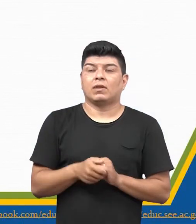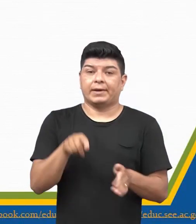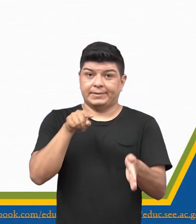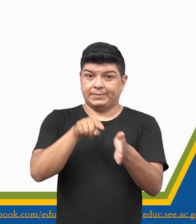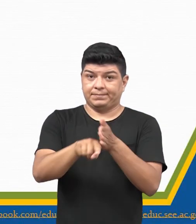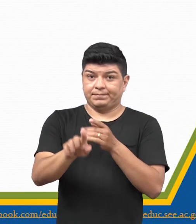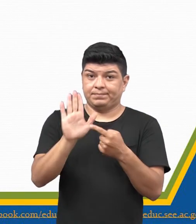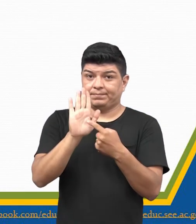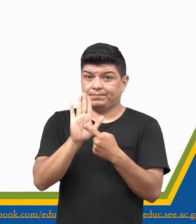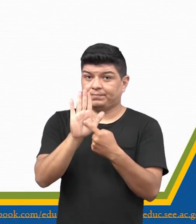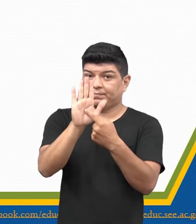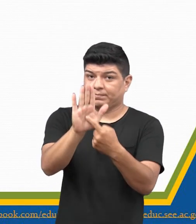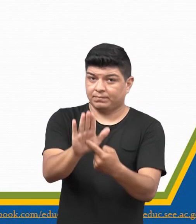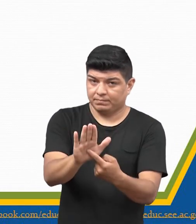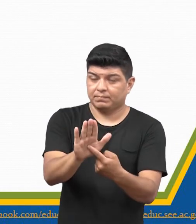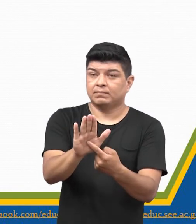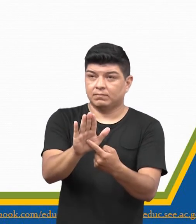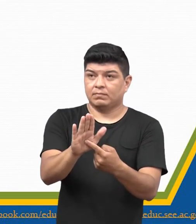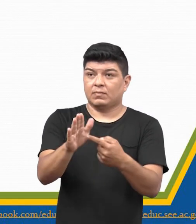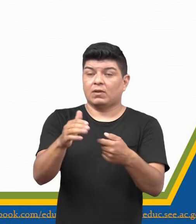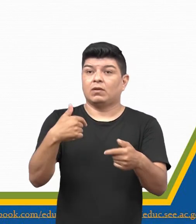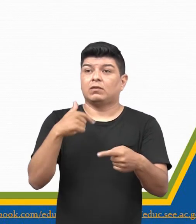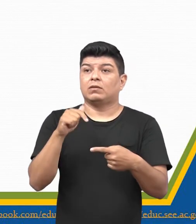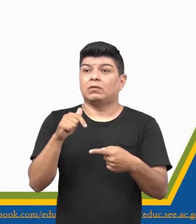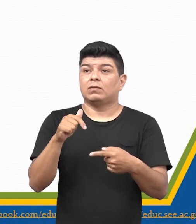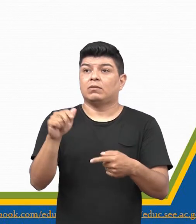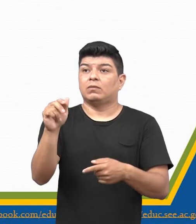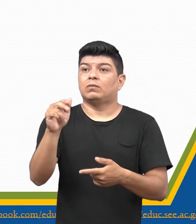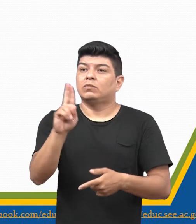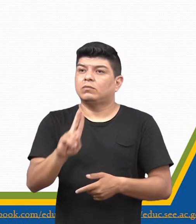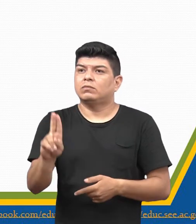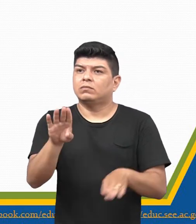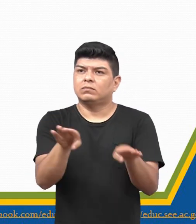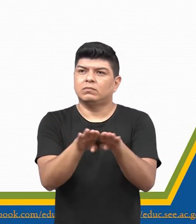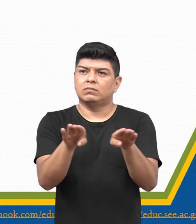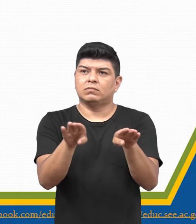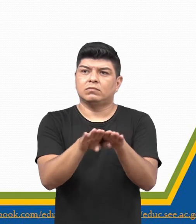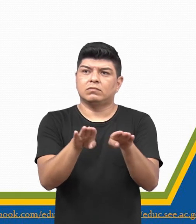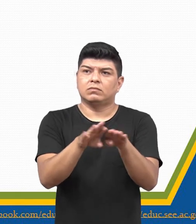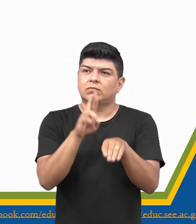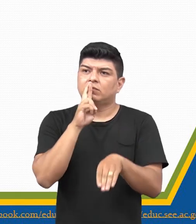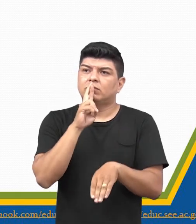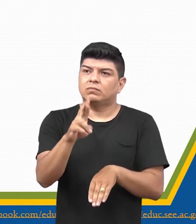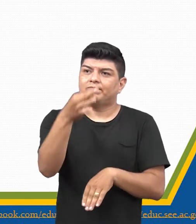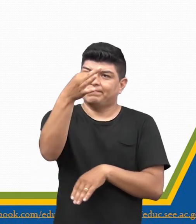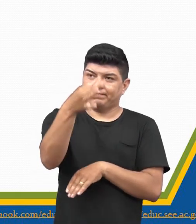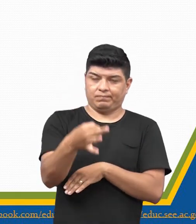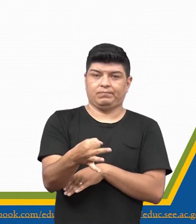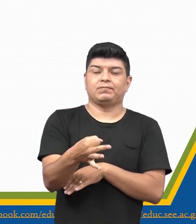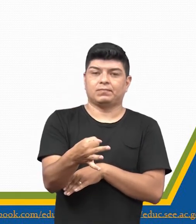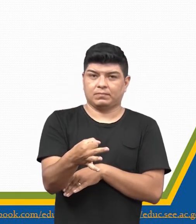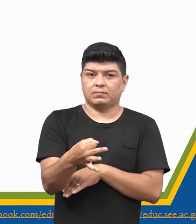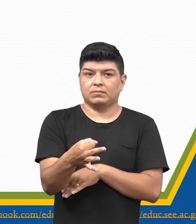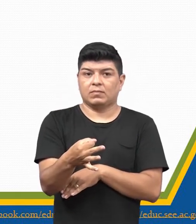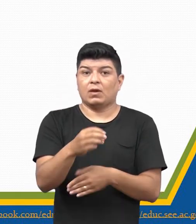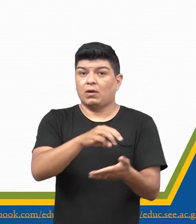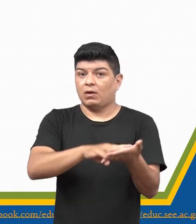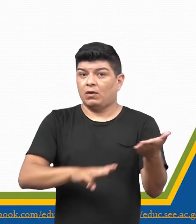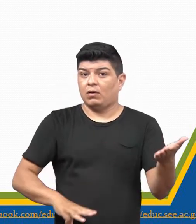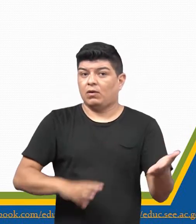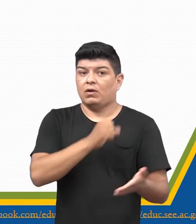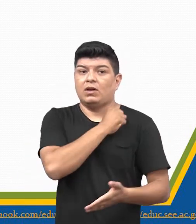questão eu estou colocando aqui para discutir, nós vamos trabalhar um pouco também aquelas que não são as respostas certas. Então, o